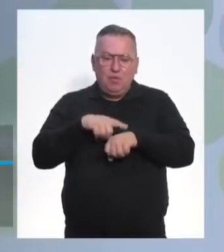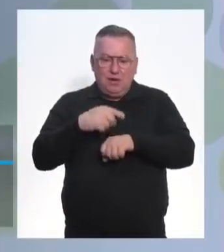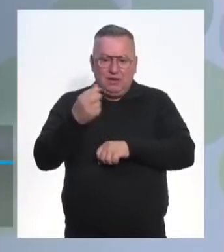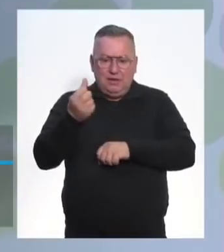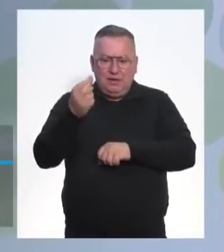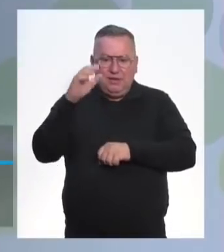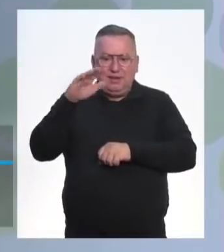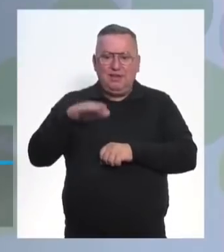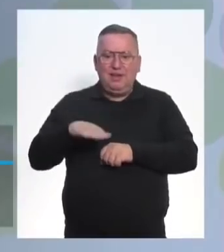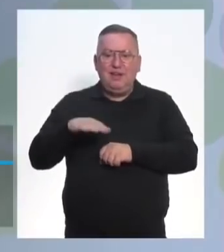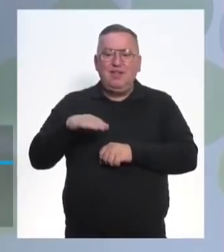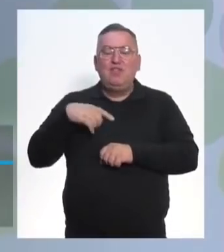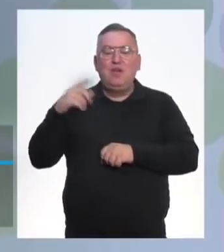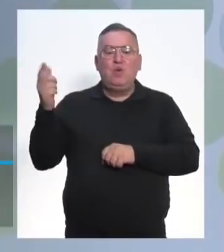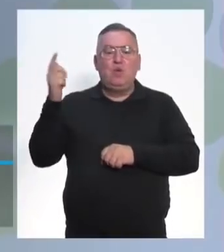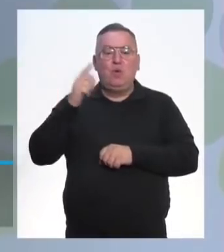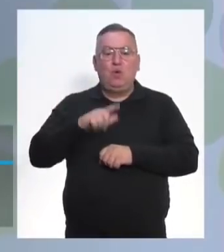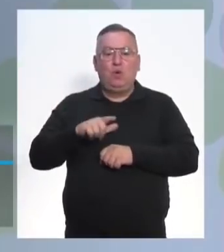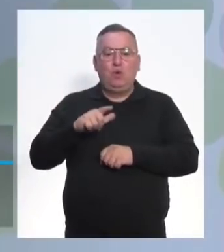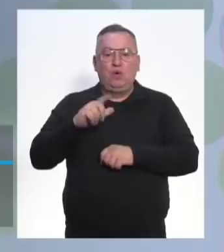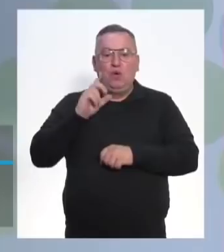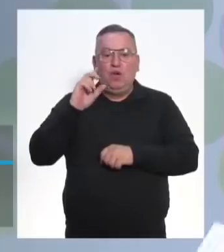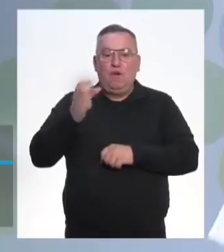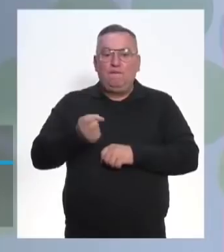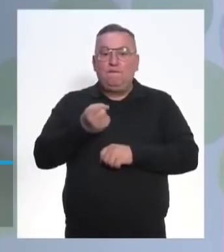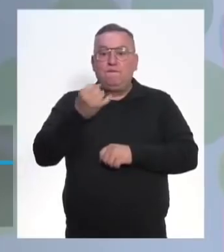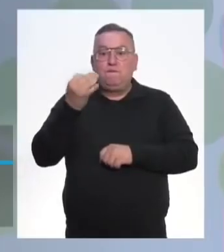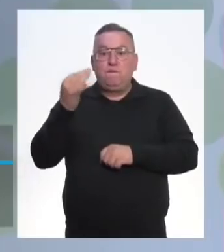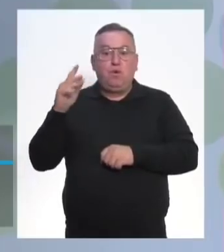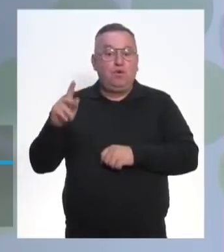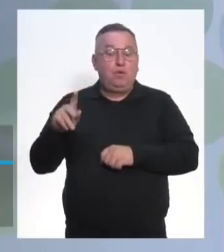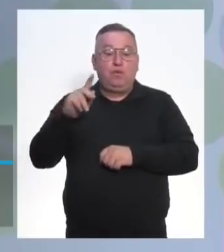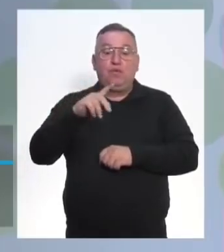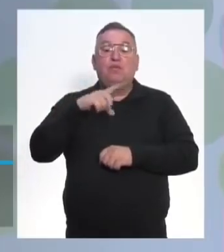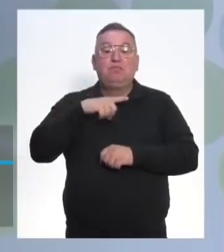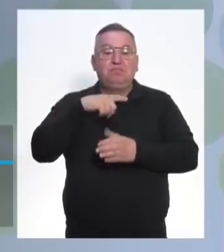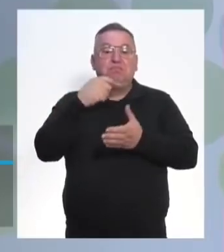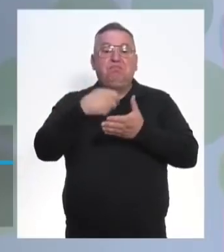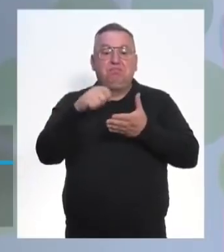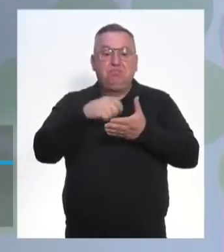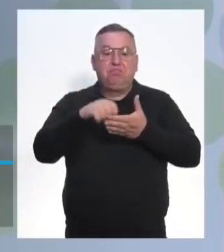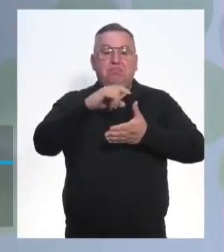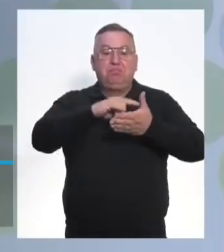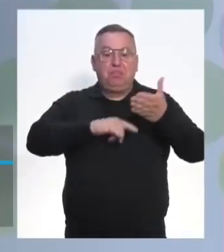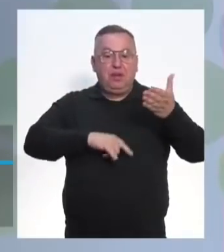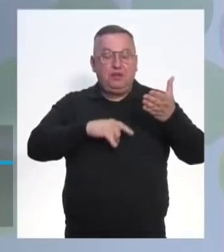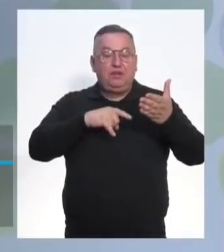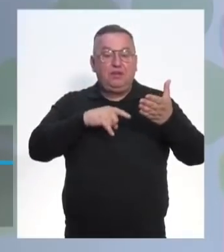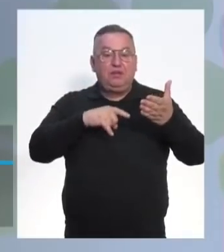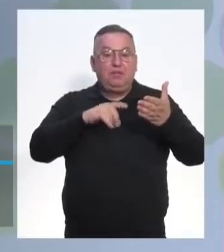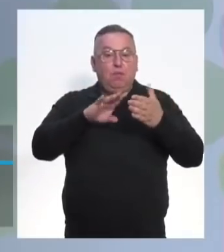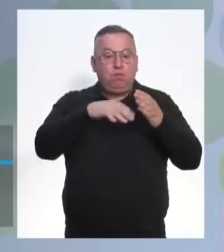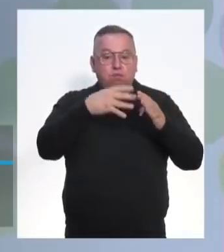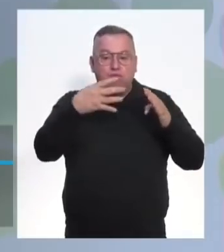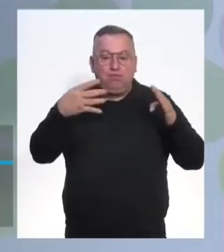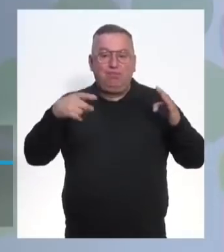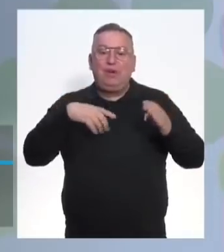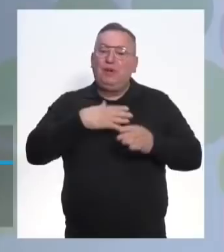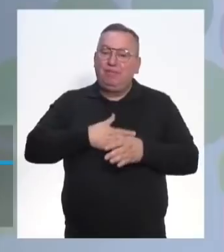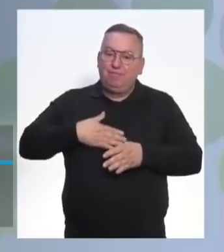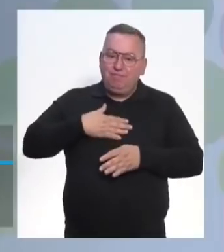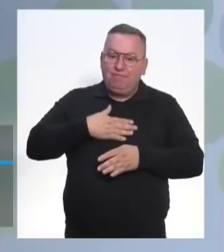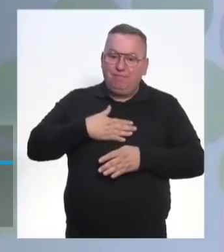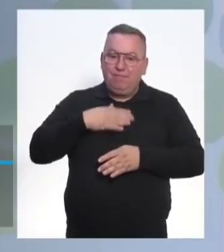Ale, eu consegui tirar muitos professores que preencheram a planilha, né? Então eu gostaria de